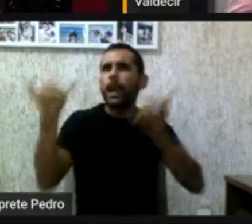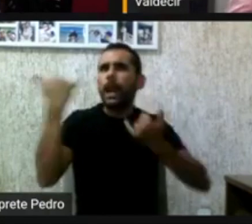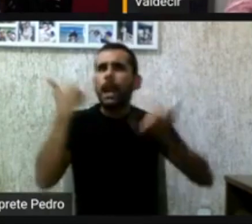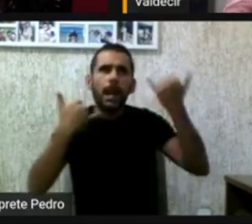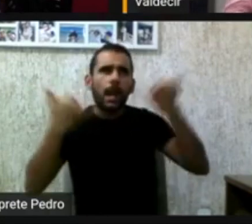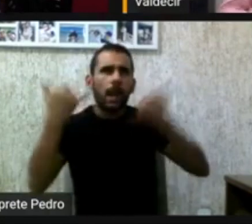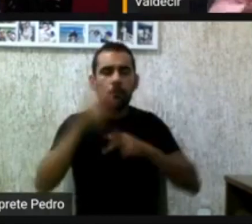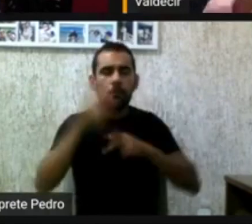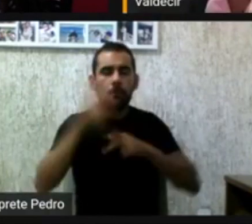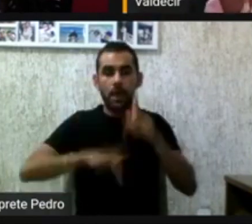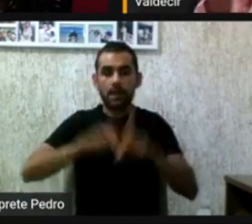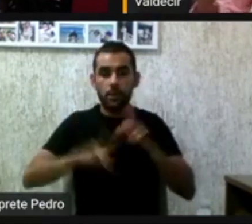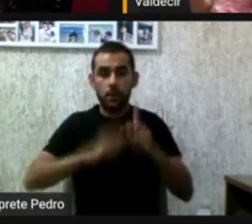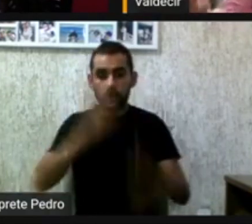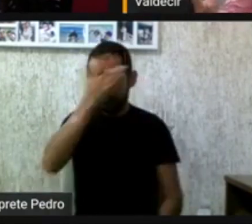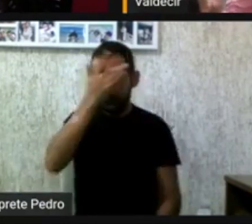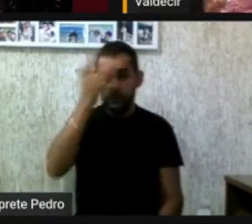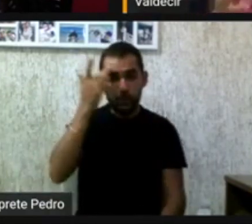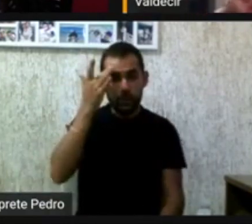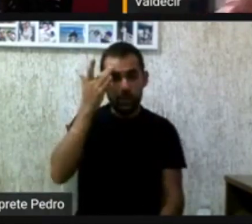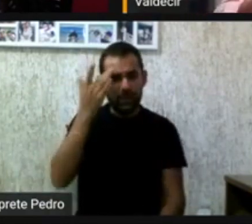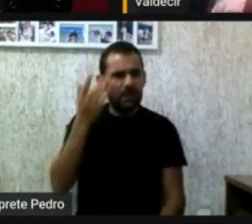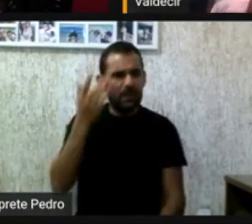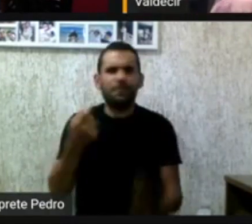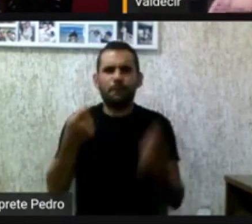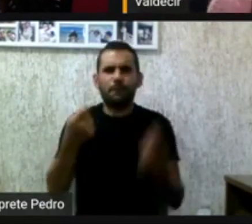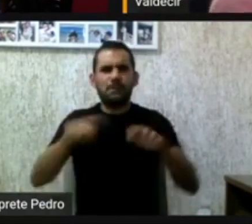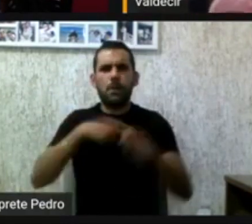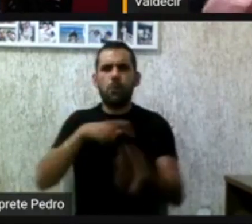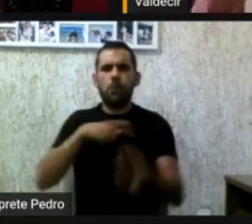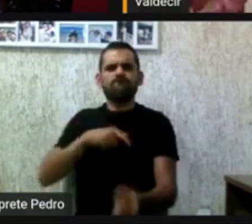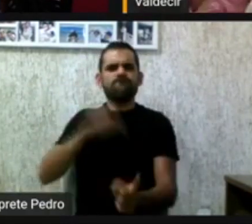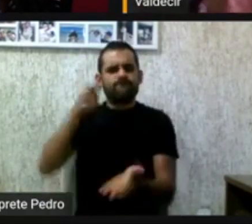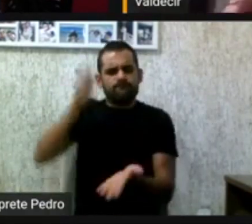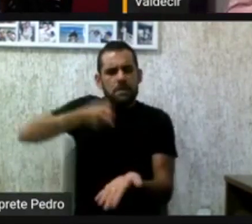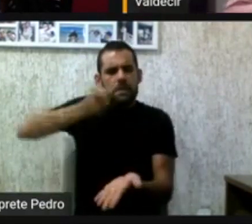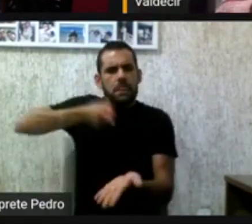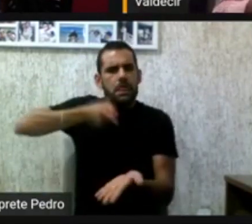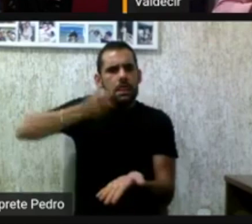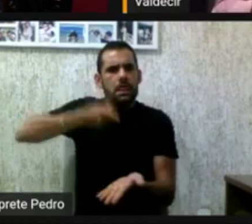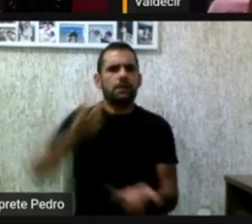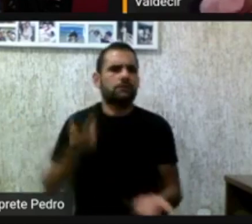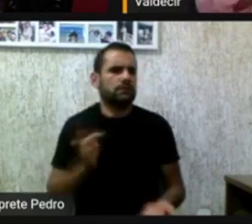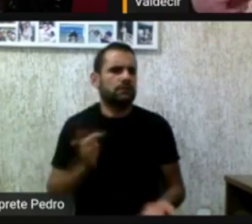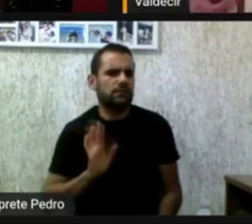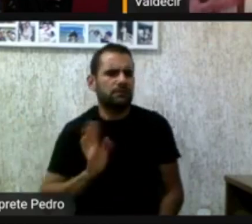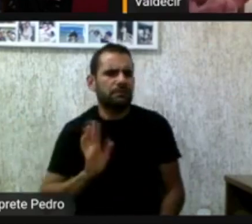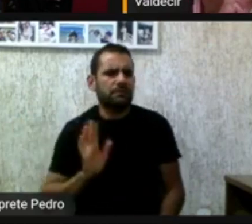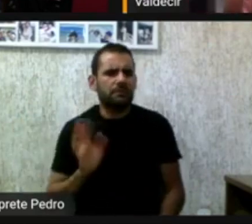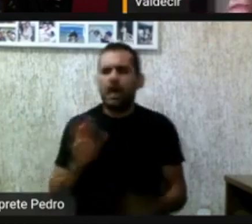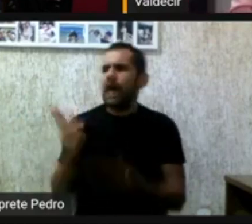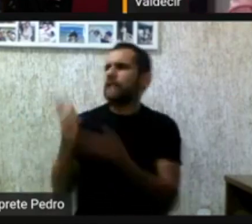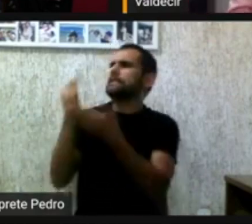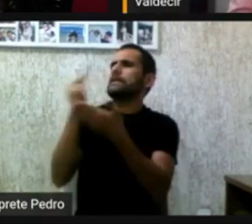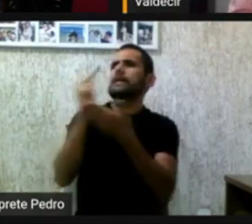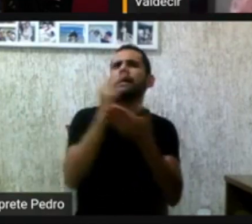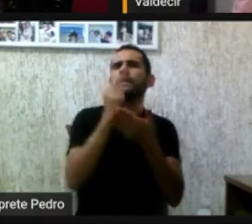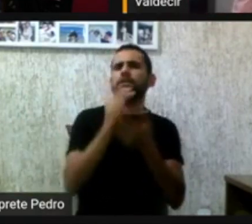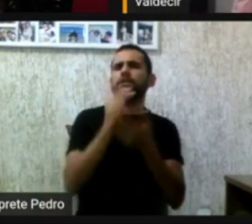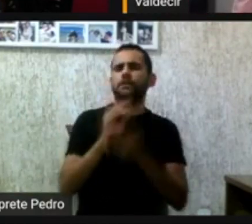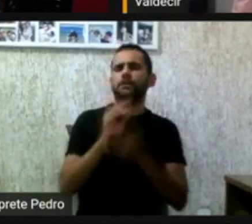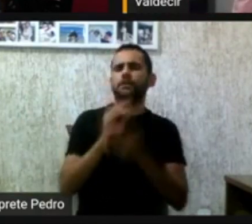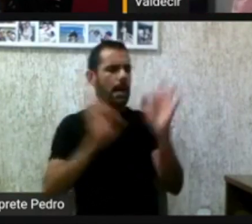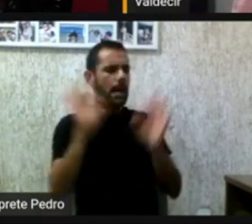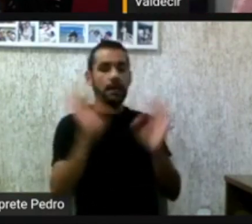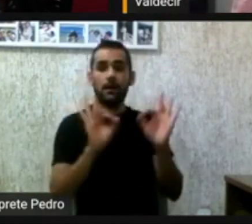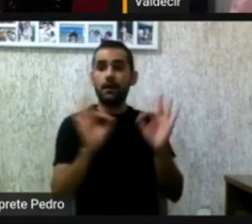E não adianta eu querer impor, né? Olha, eu quero uma cidade assim, desenhada. Sabe, arquitetonicamente, a nossa